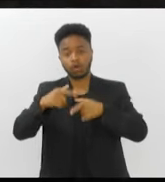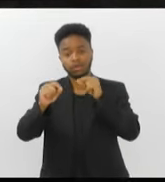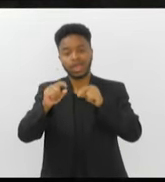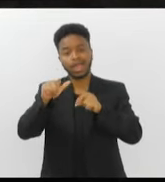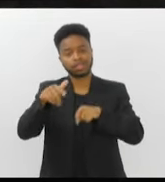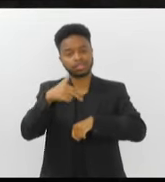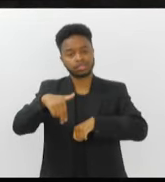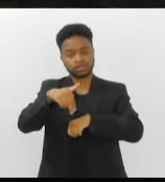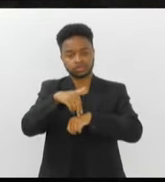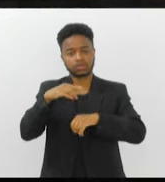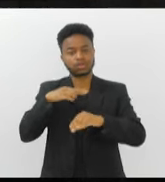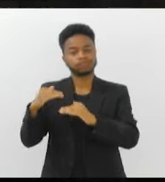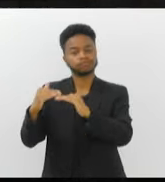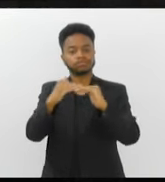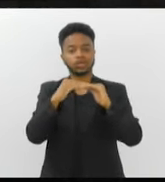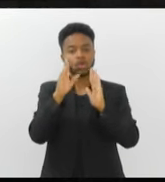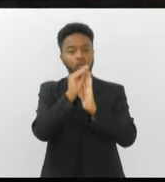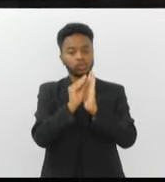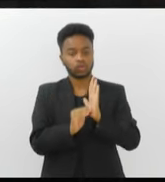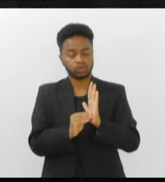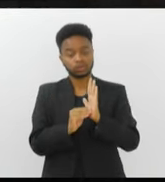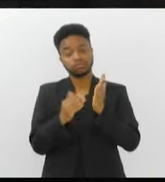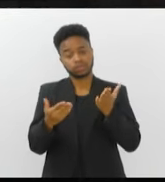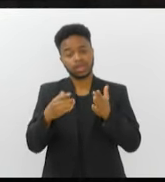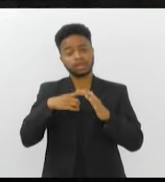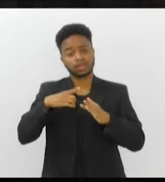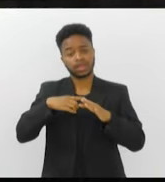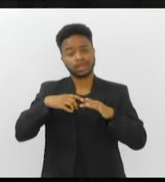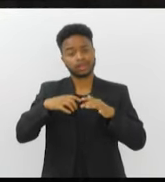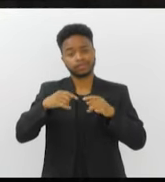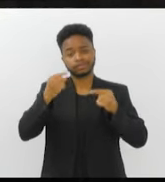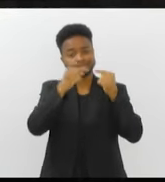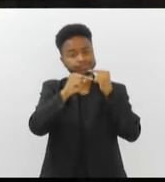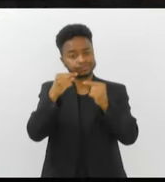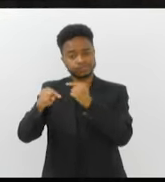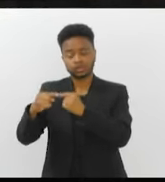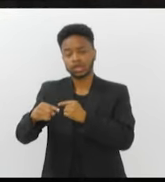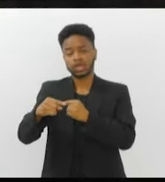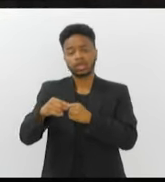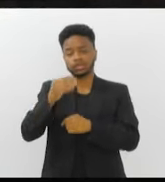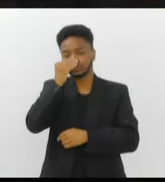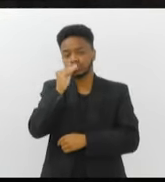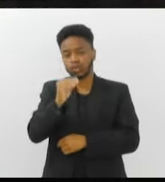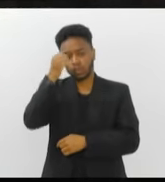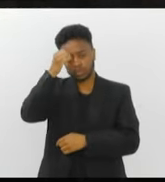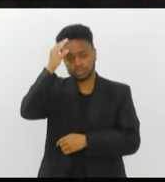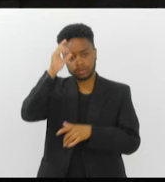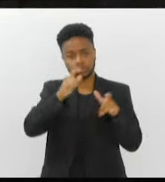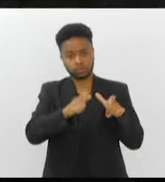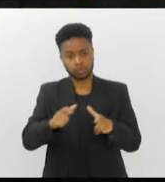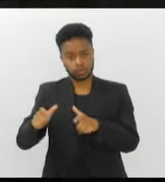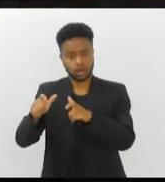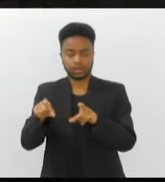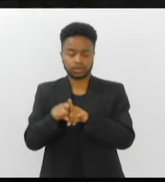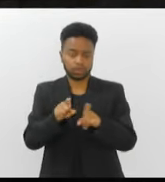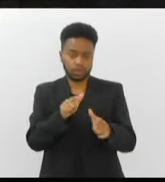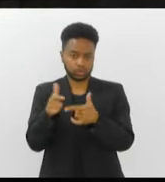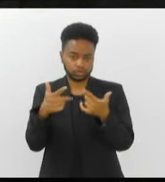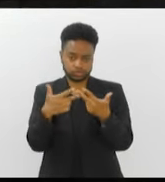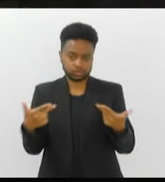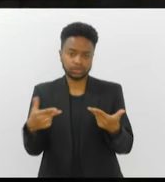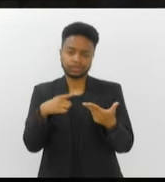nacionais, uniformizando conteúdos, o que cria distorções, desconsidera conhecimentos locais, etc. Então, uma